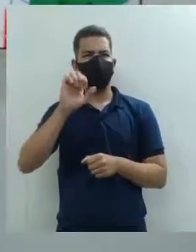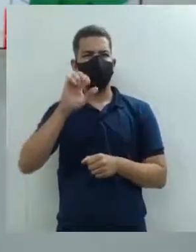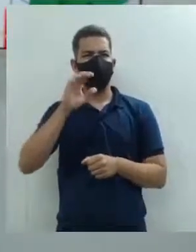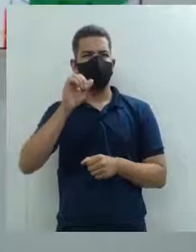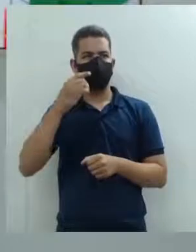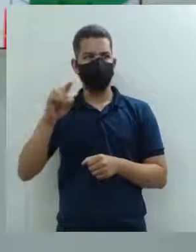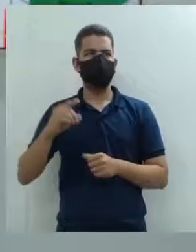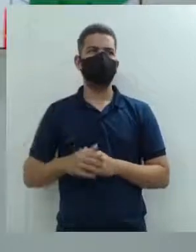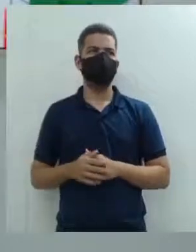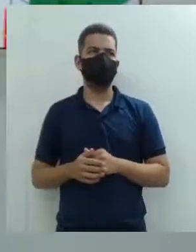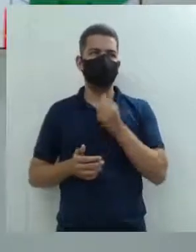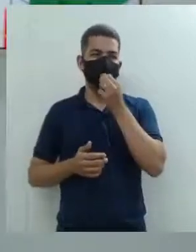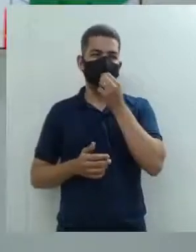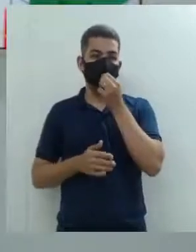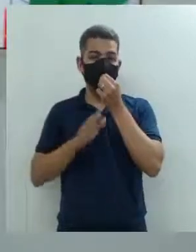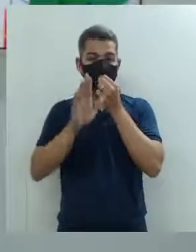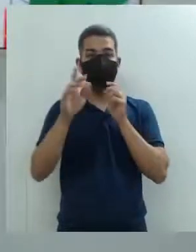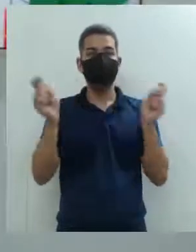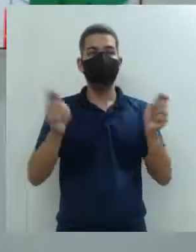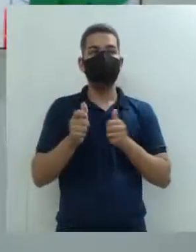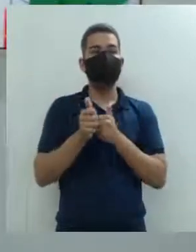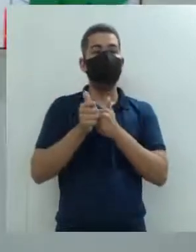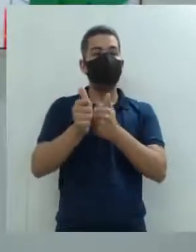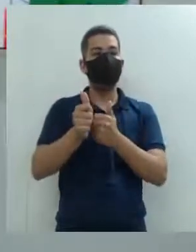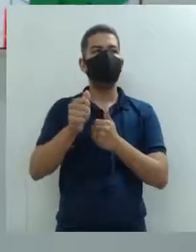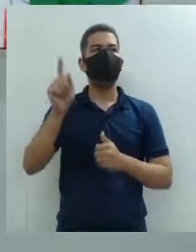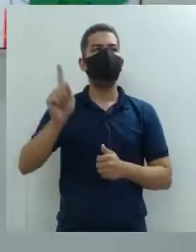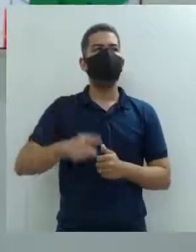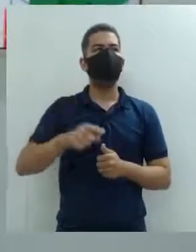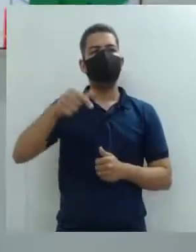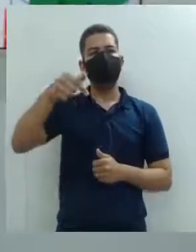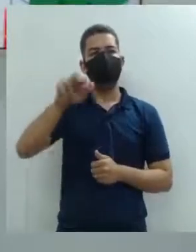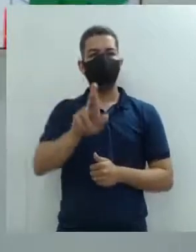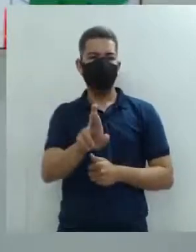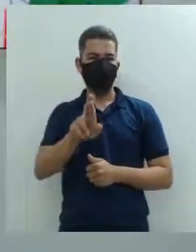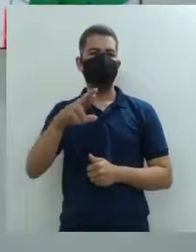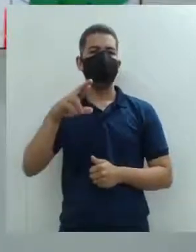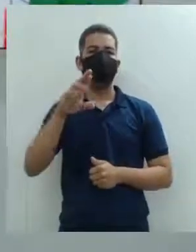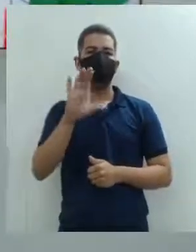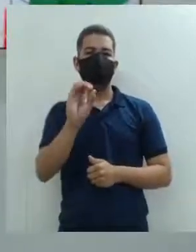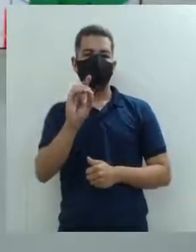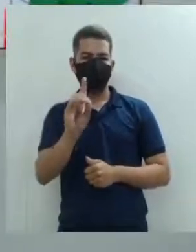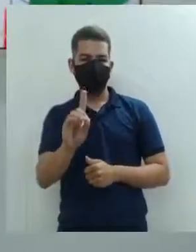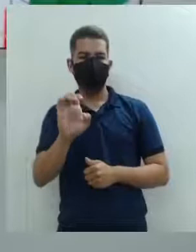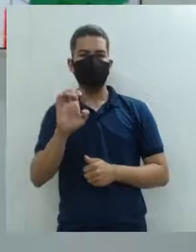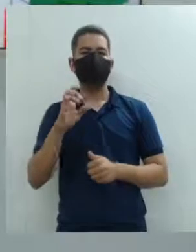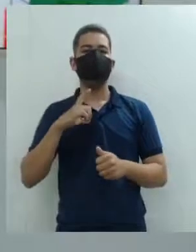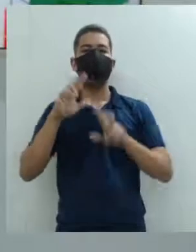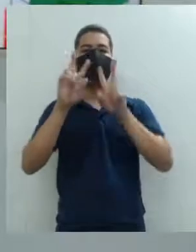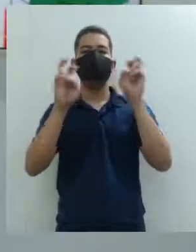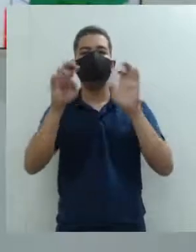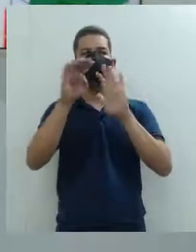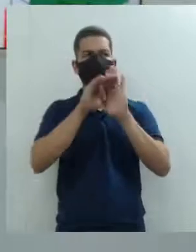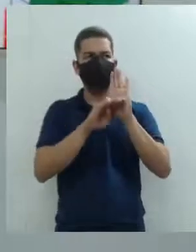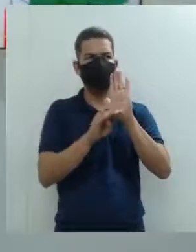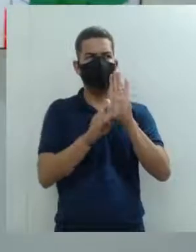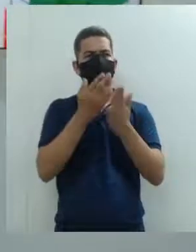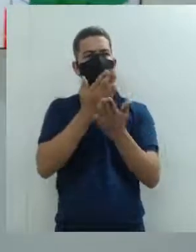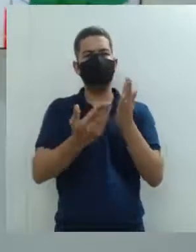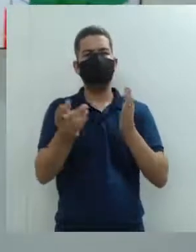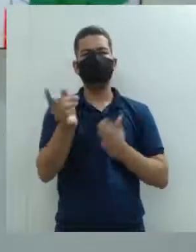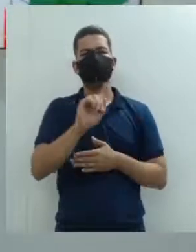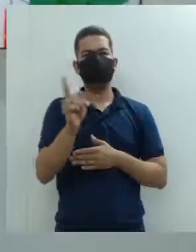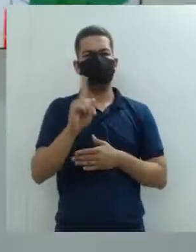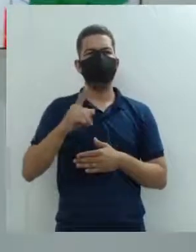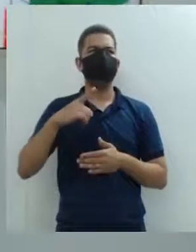que vocês podem acompanhar também a nossa aula através do QR Code, né, pelo fascículo. Então, não deixem essa oportunidade de passar.